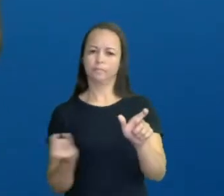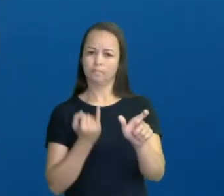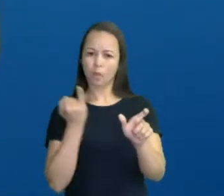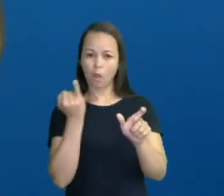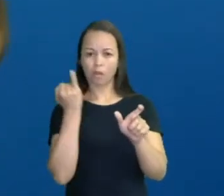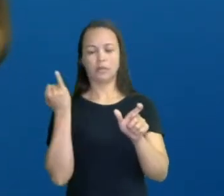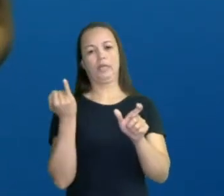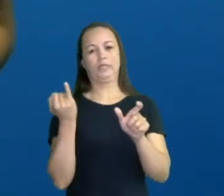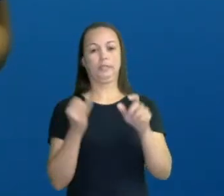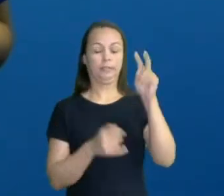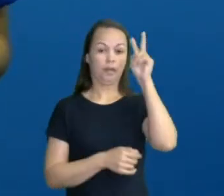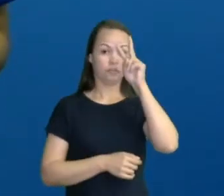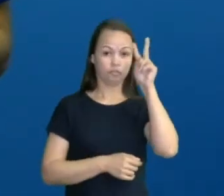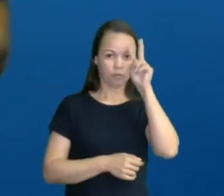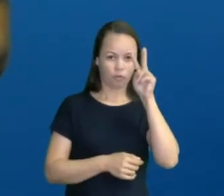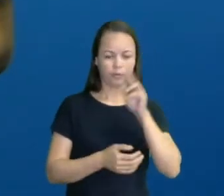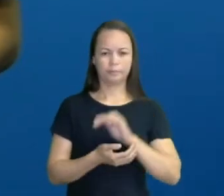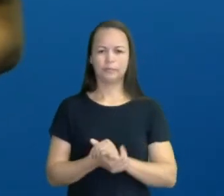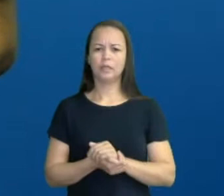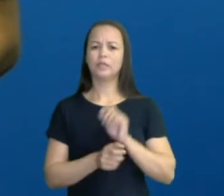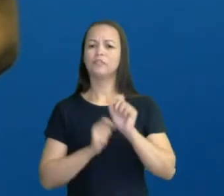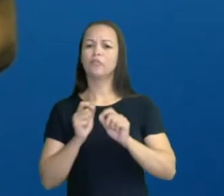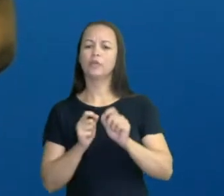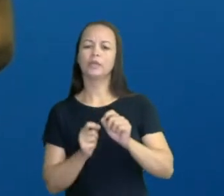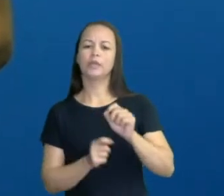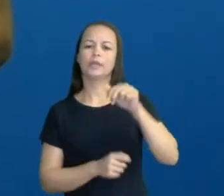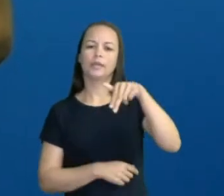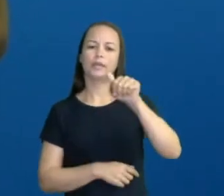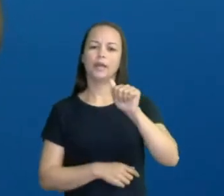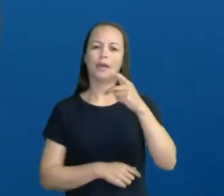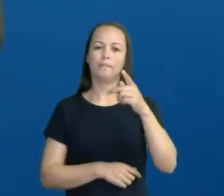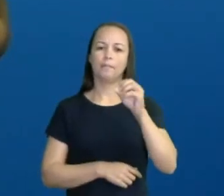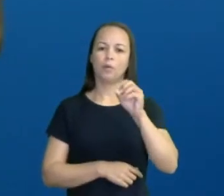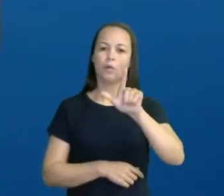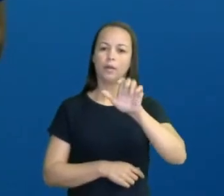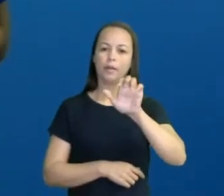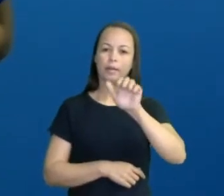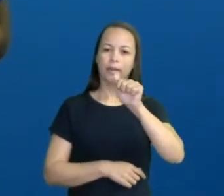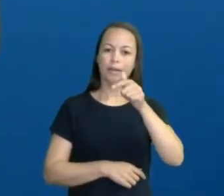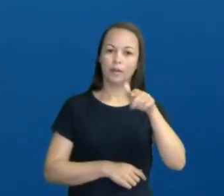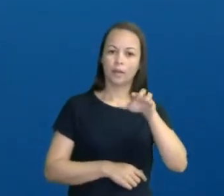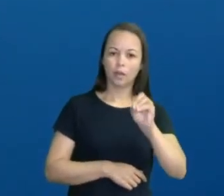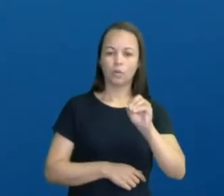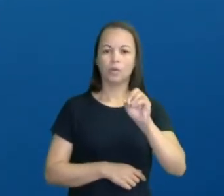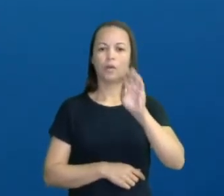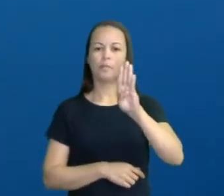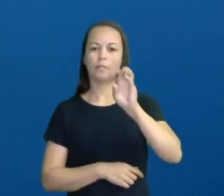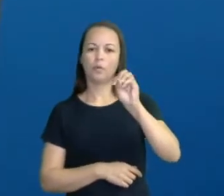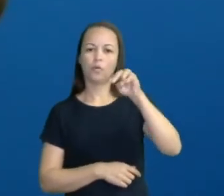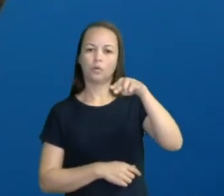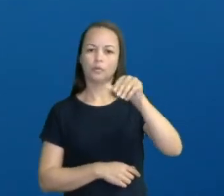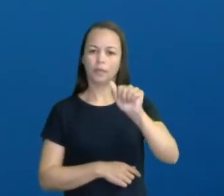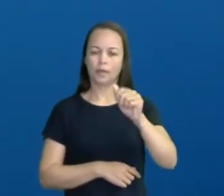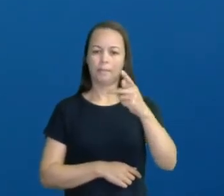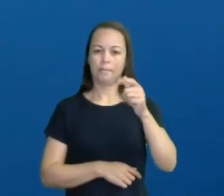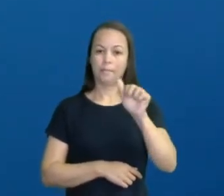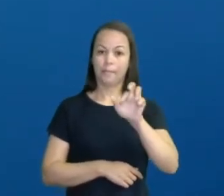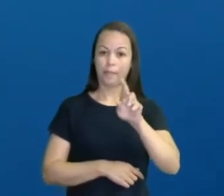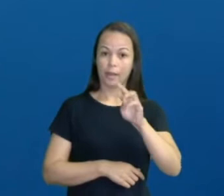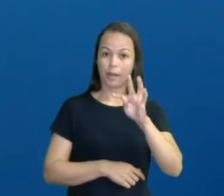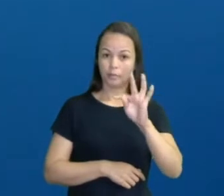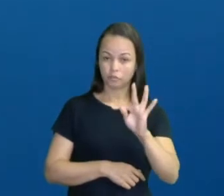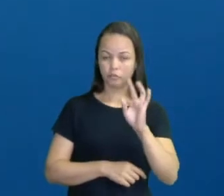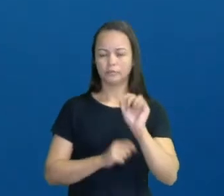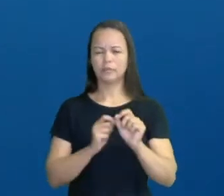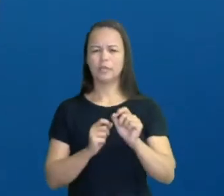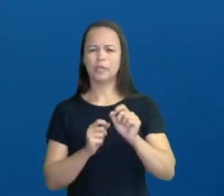na história, que foi Napoleão Bonaparte. Nesse momento, eu vou convidar vocês para que a gente